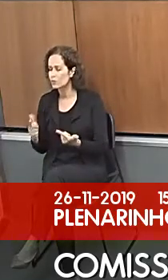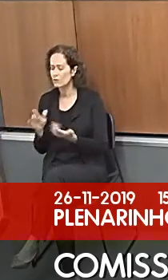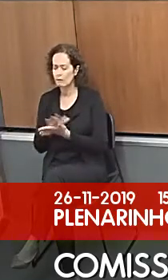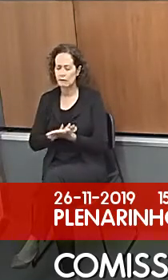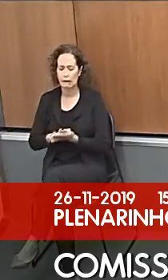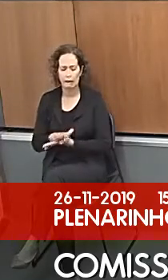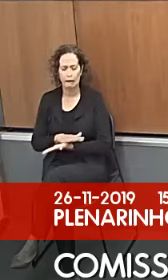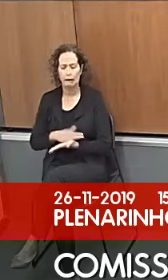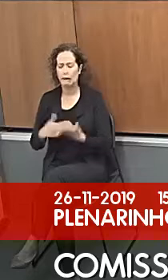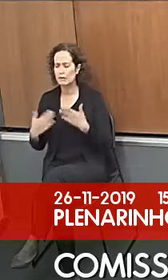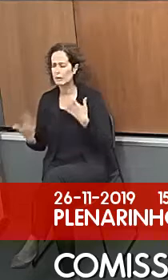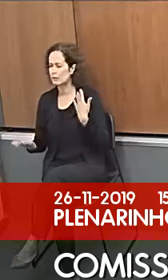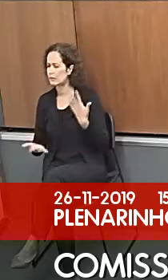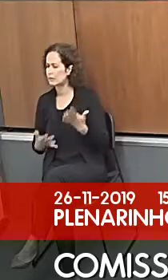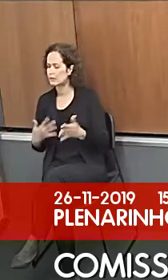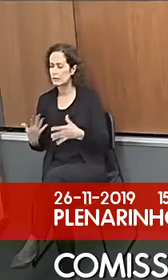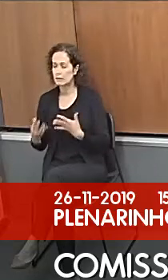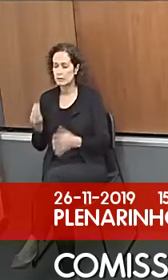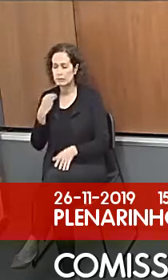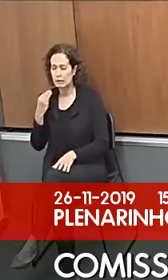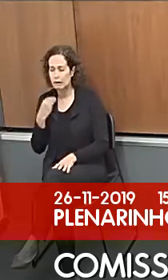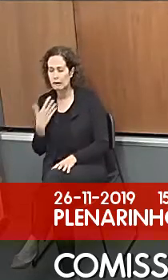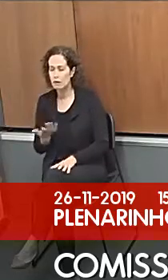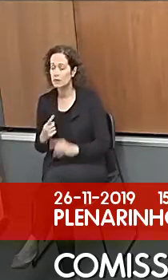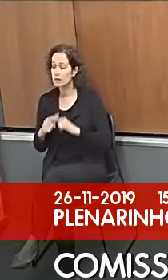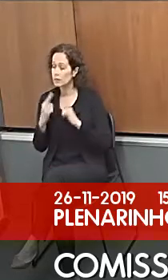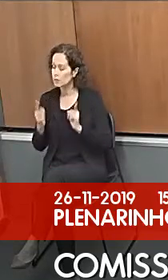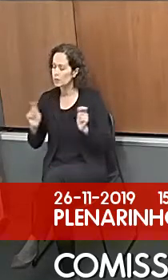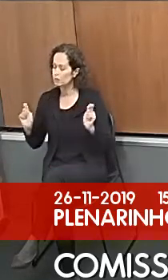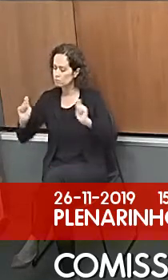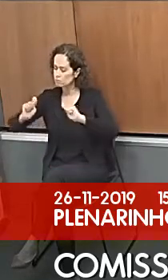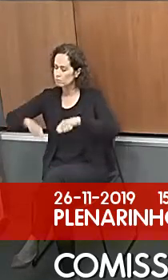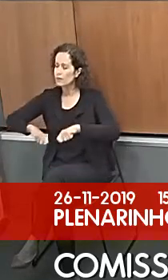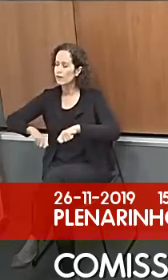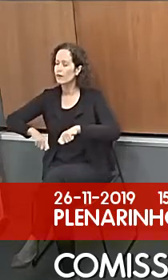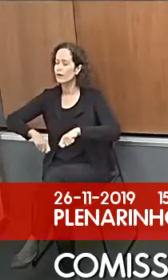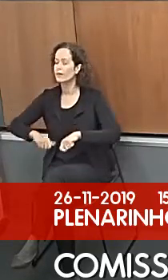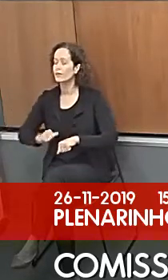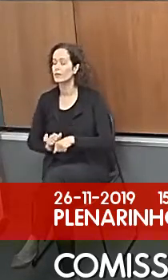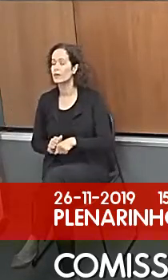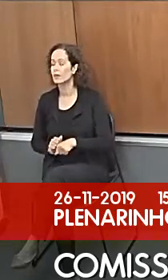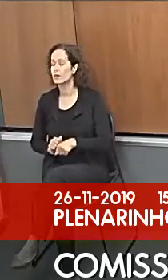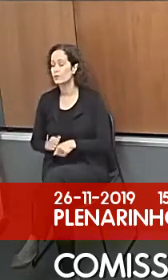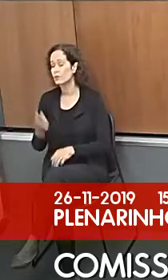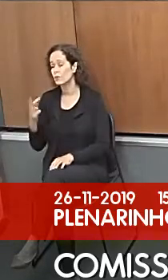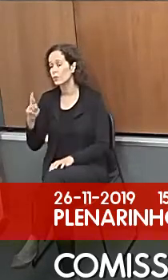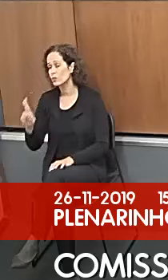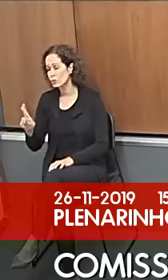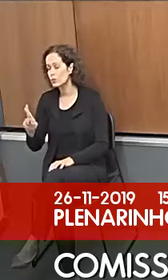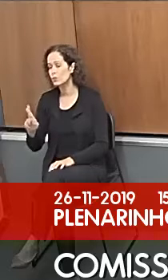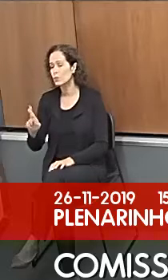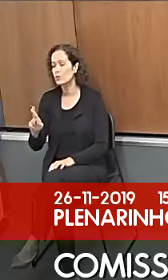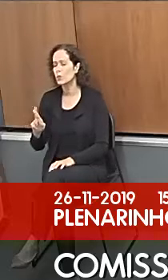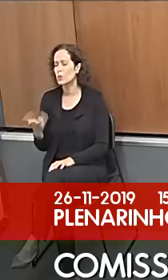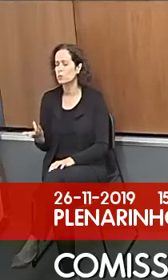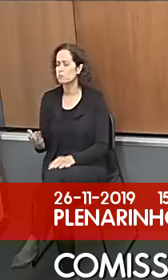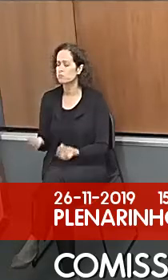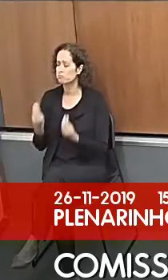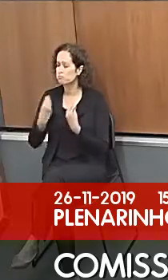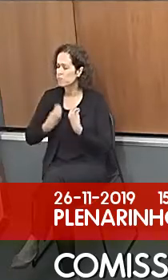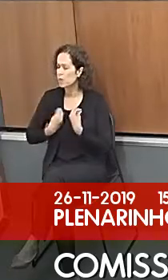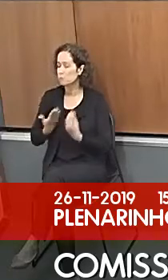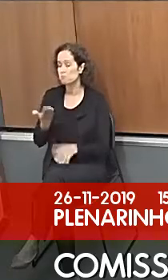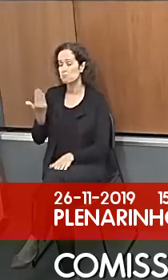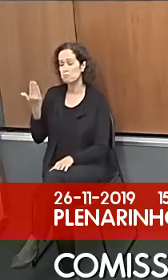sobre pedra. E nessa possibilidade que o doutor Valfrido me deu de ser, naquele